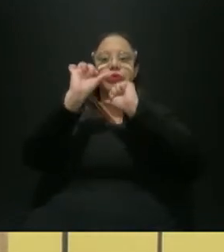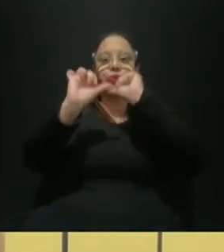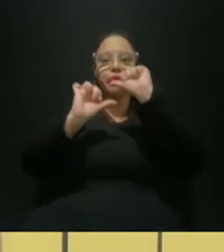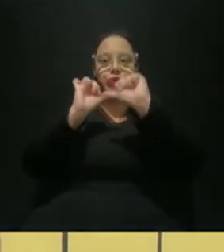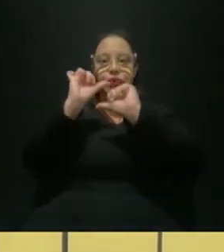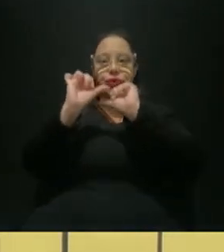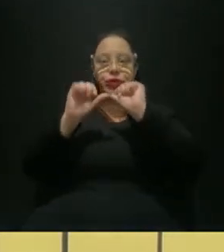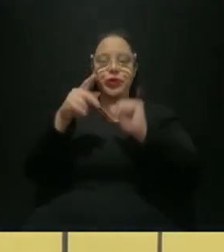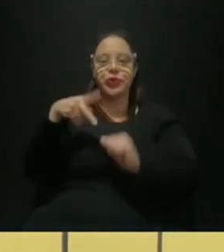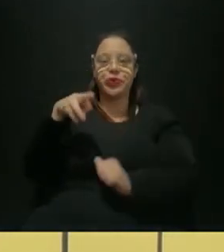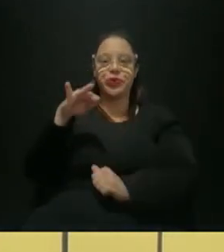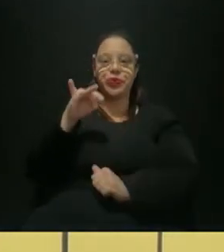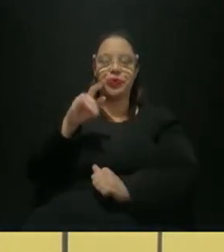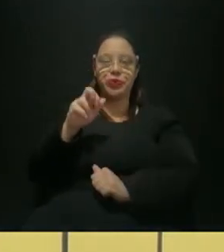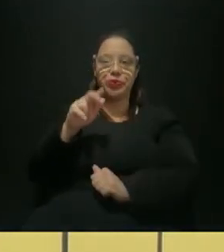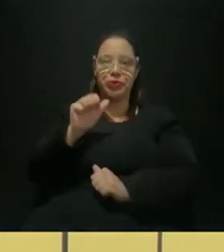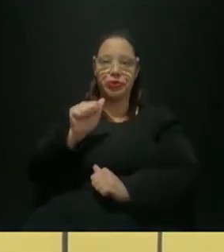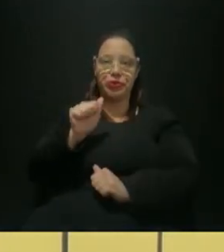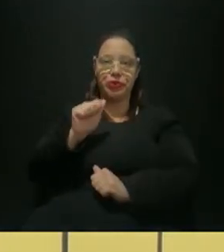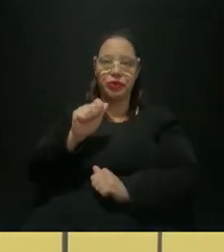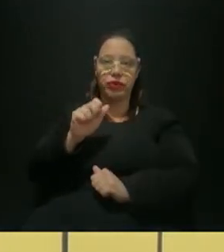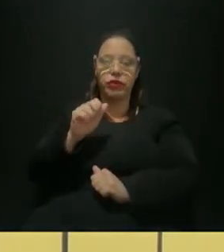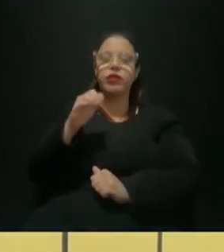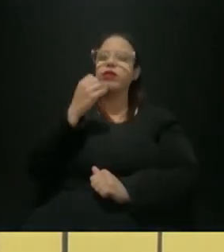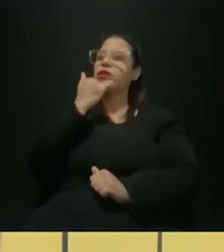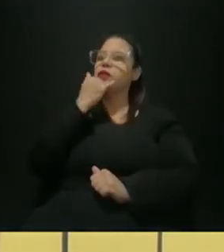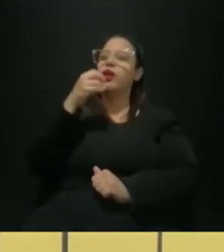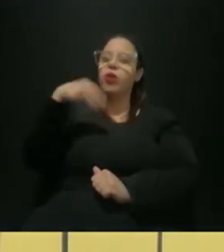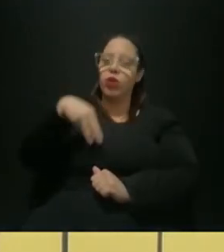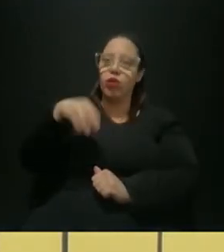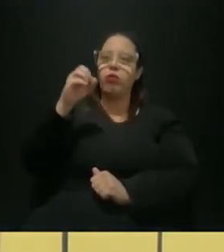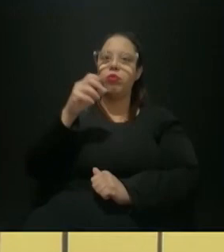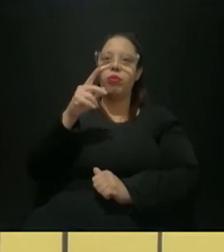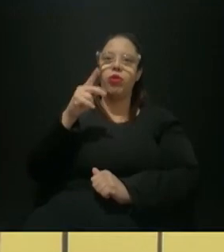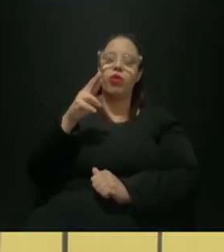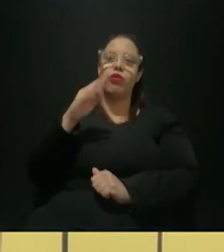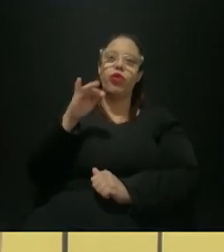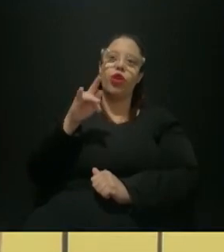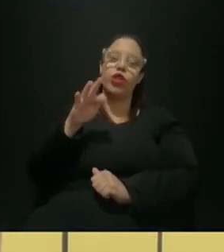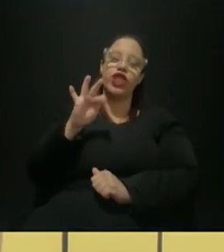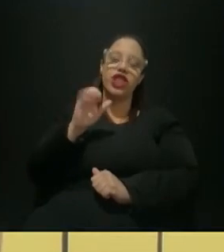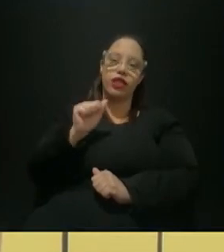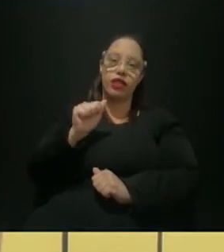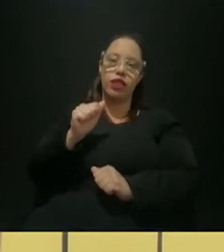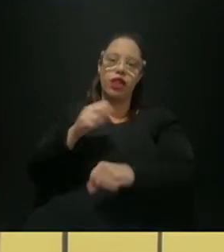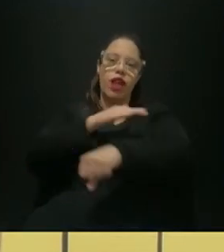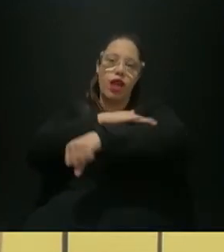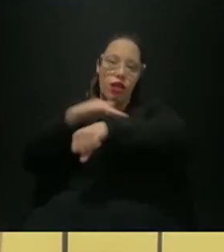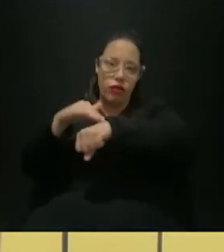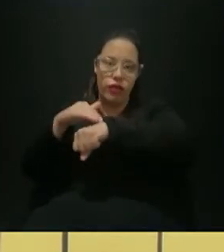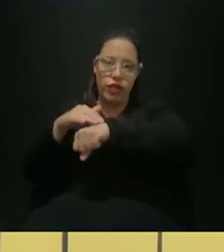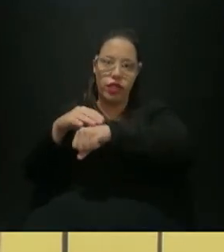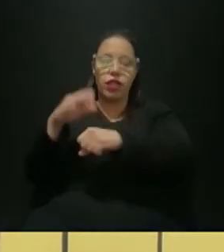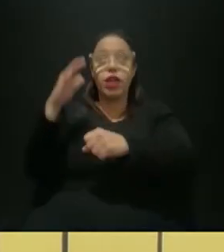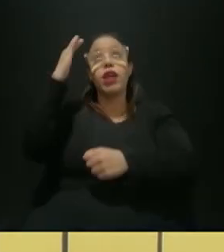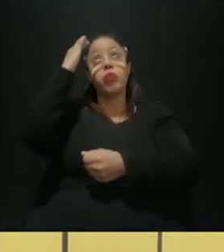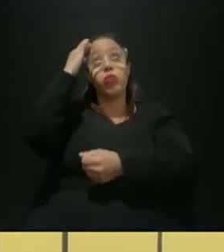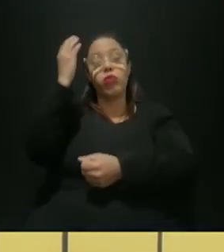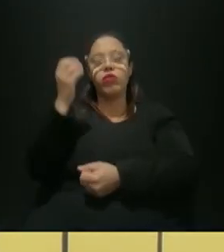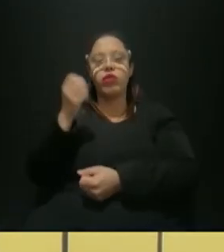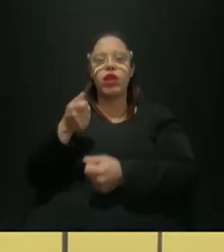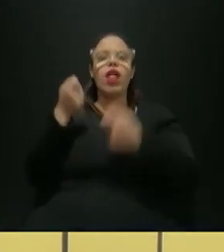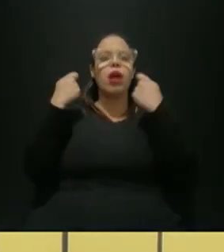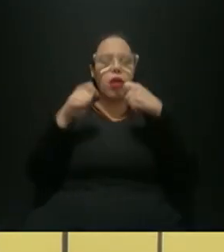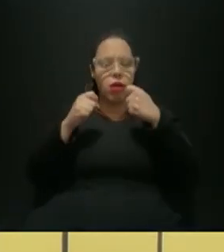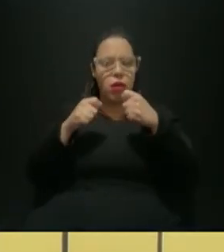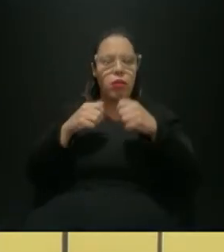do cérebro. Quer dizer, não é só uma questão emocional, é uma questão física de lesão que precisa ser tratada. E isso